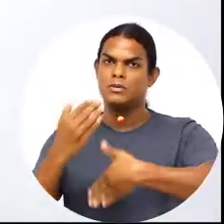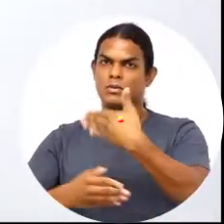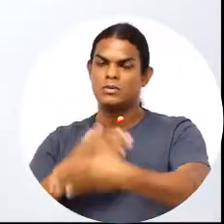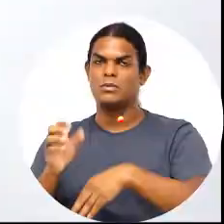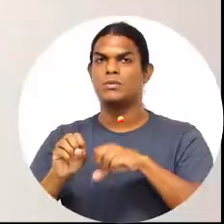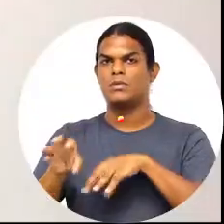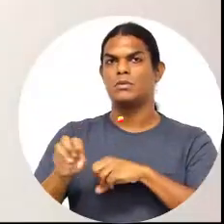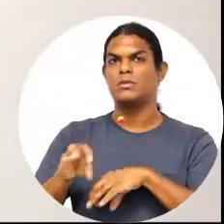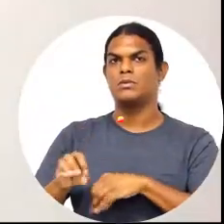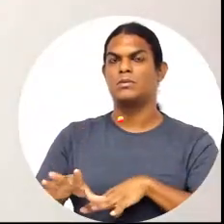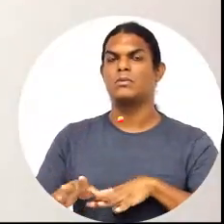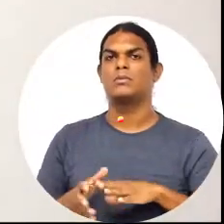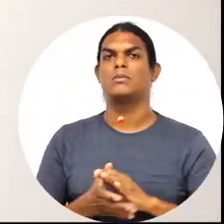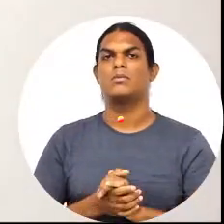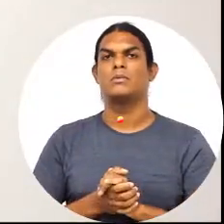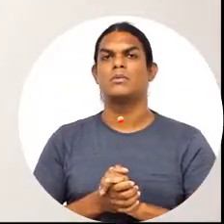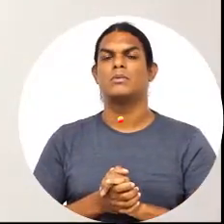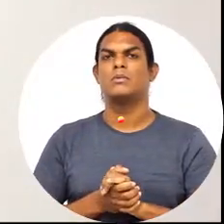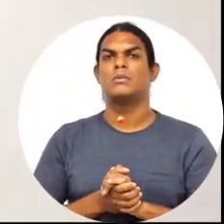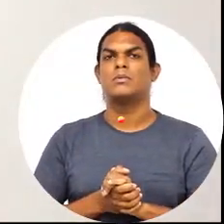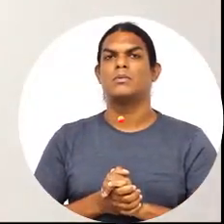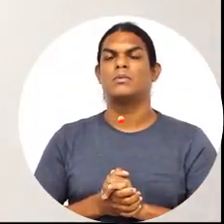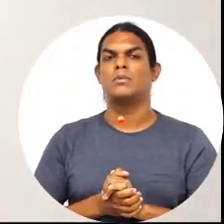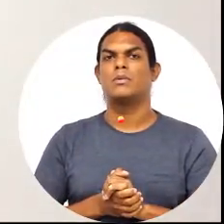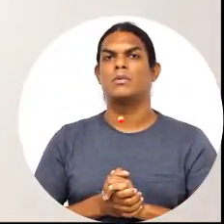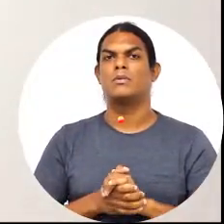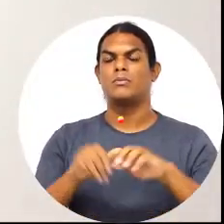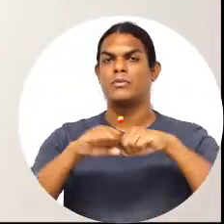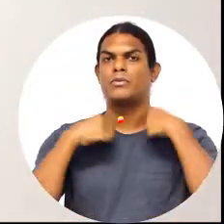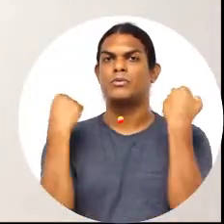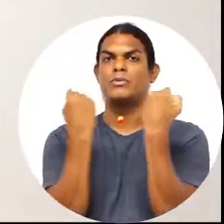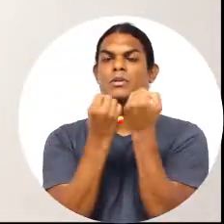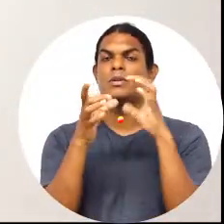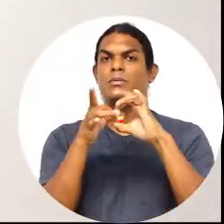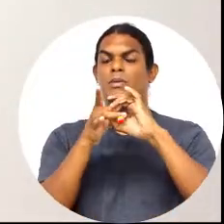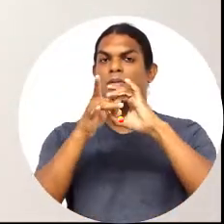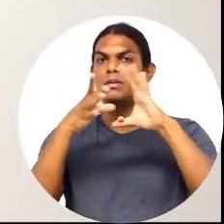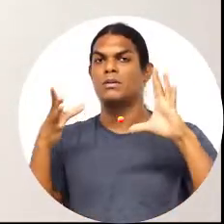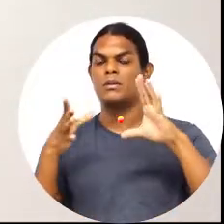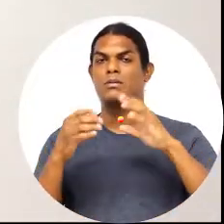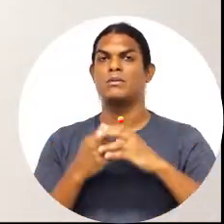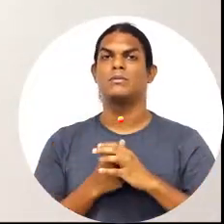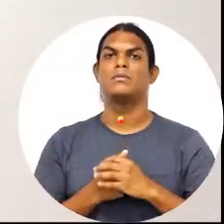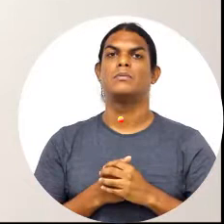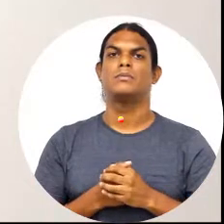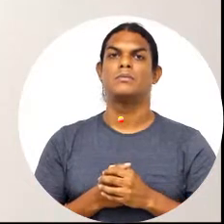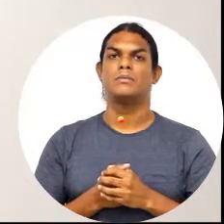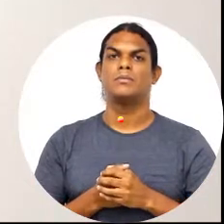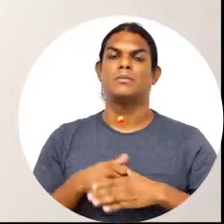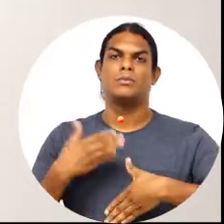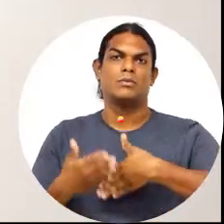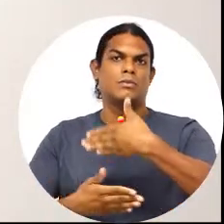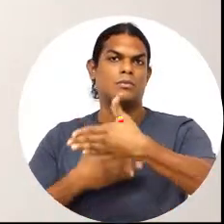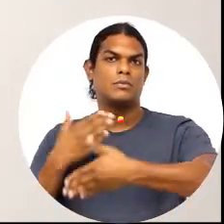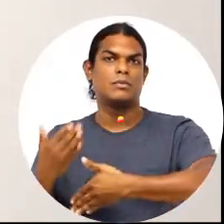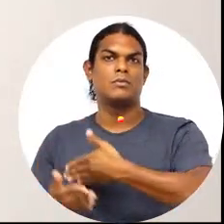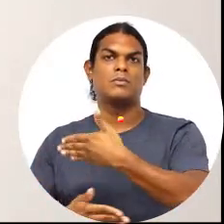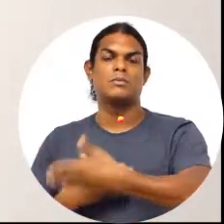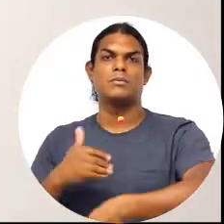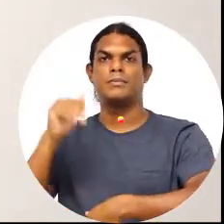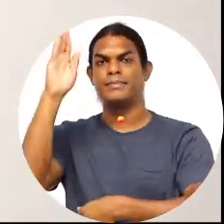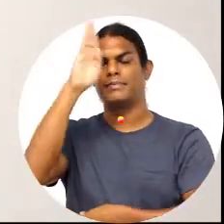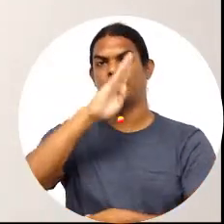na educação. A construção de uma sociedade mais justa, livre e solidária, o